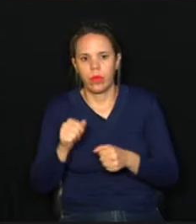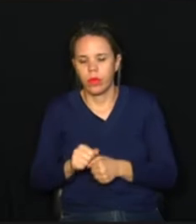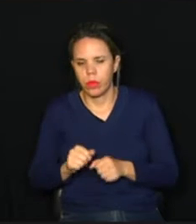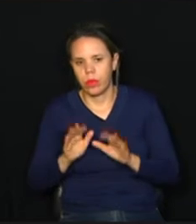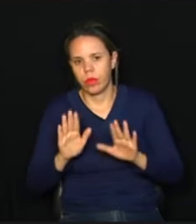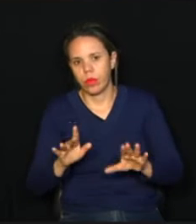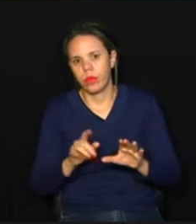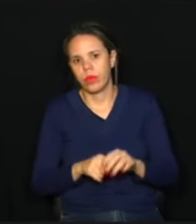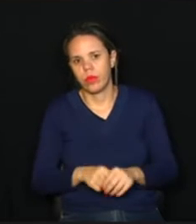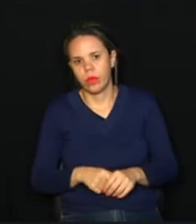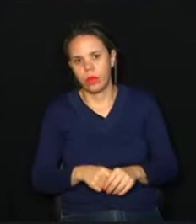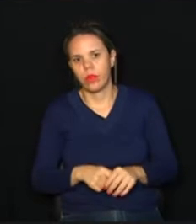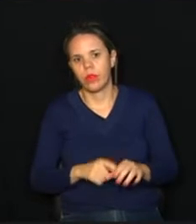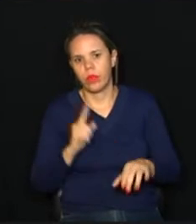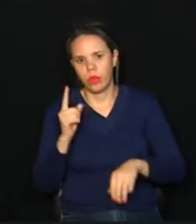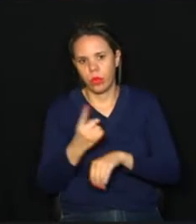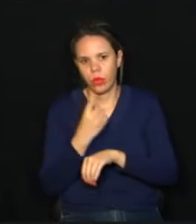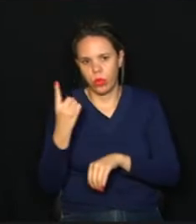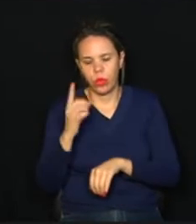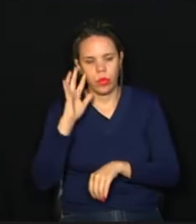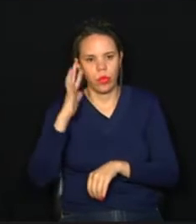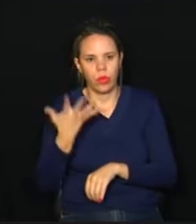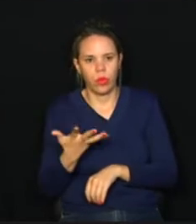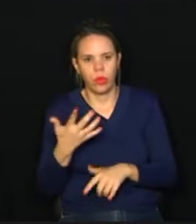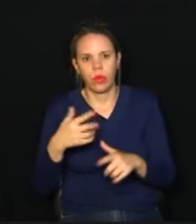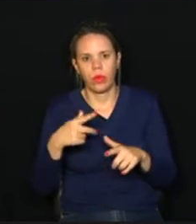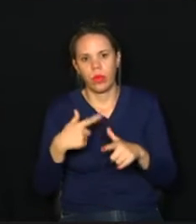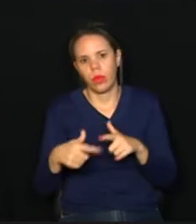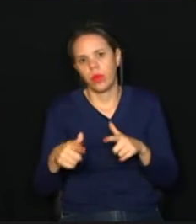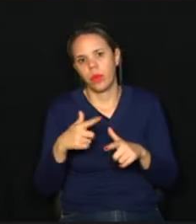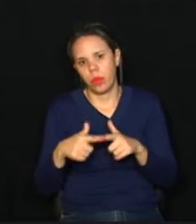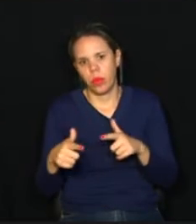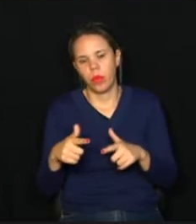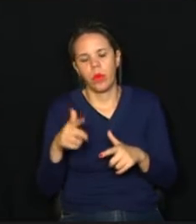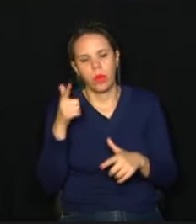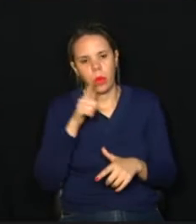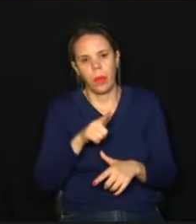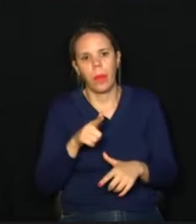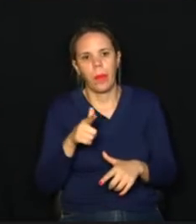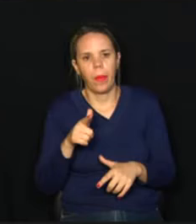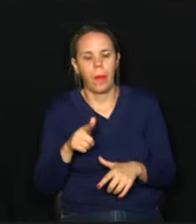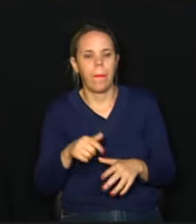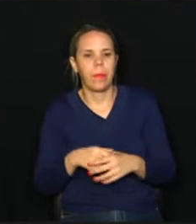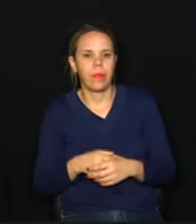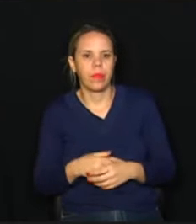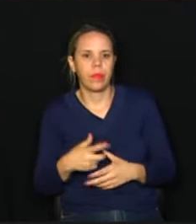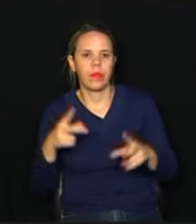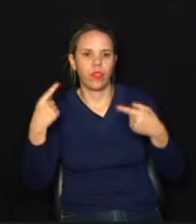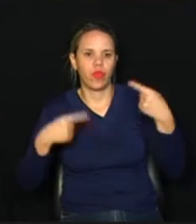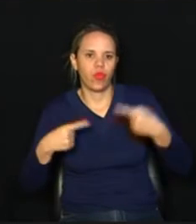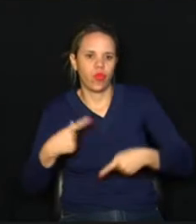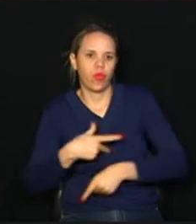mas com soberania para a solução dos seus próprios problemas, né? Mesmo essa discussão da vacina, né?